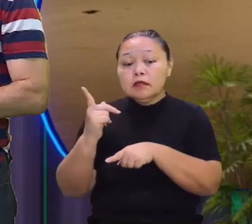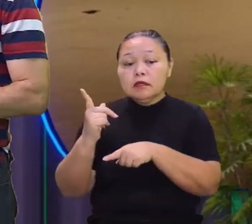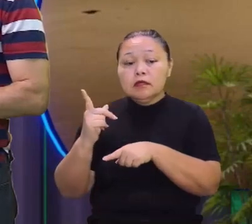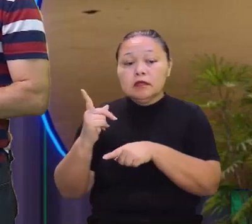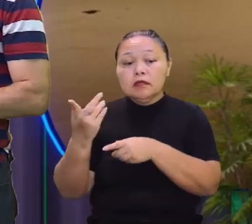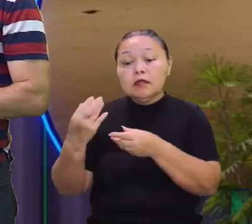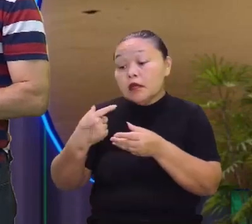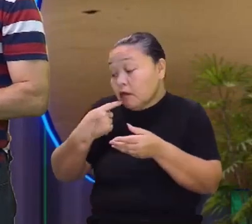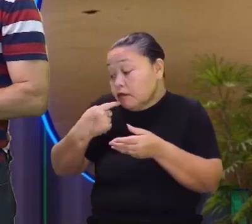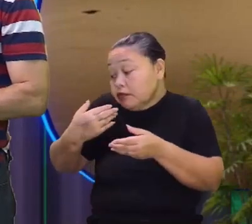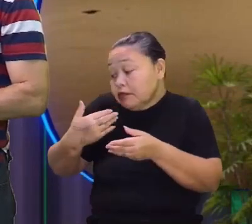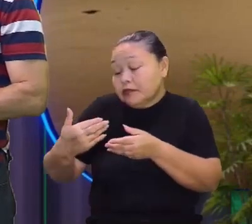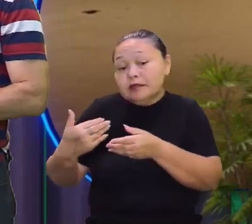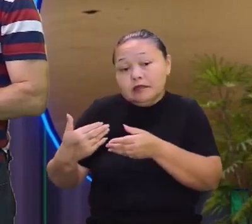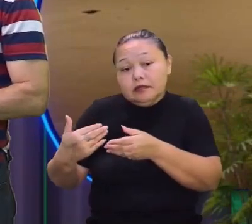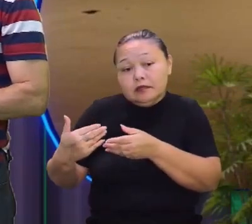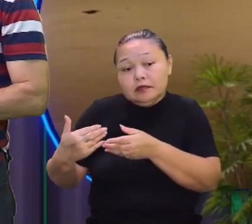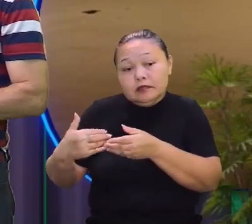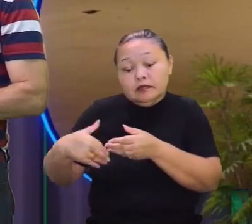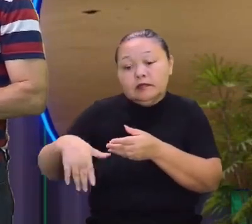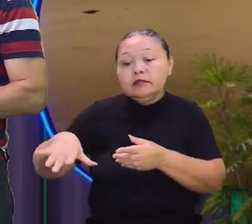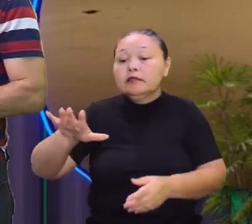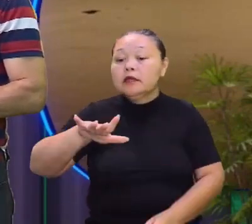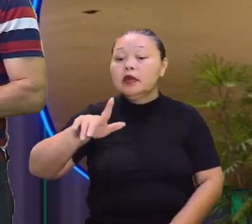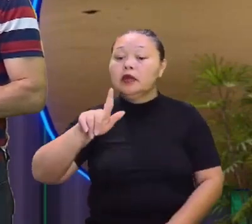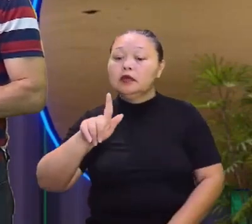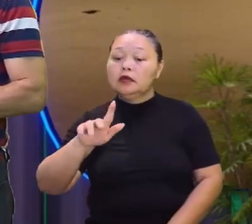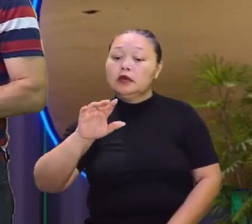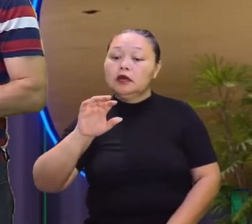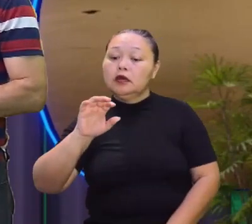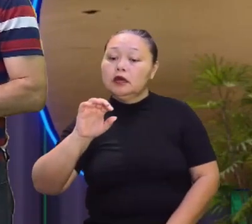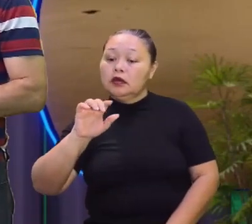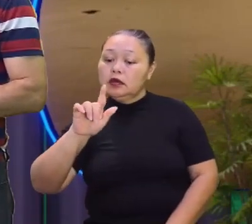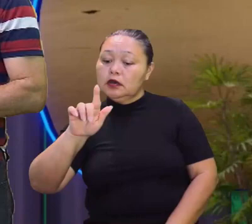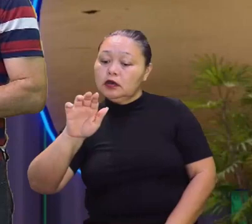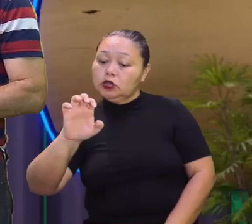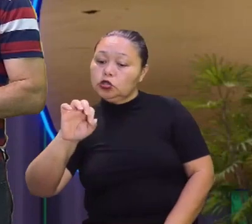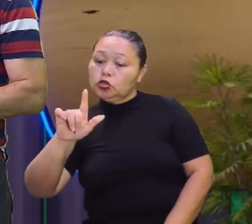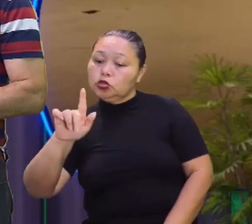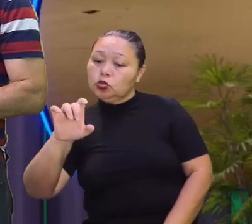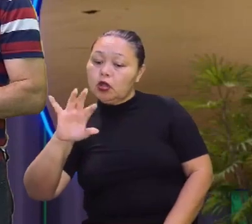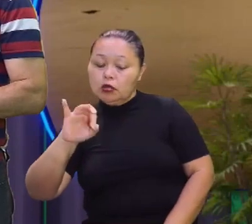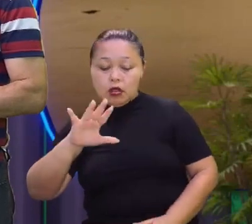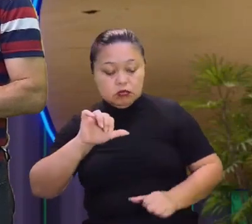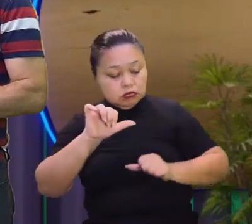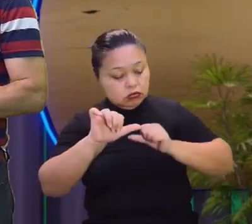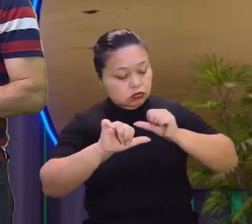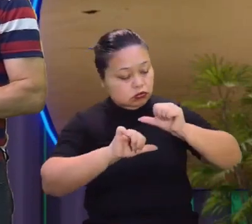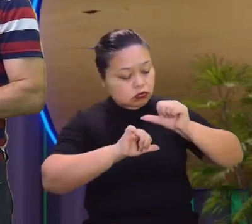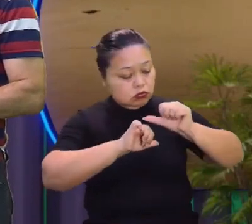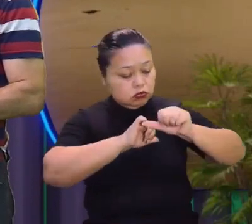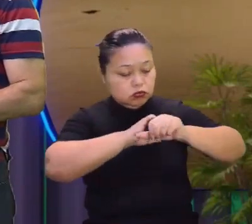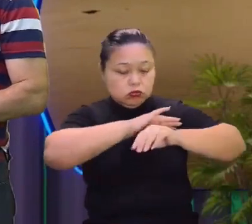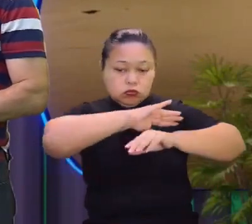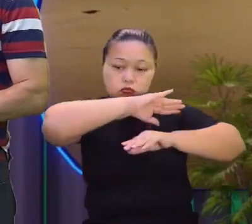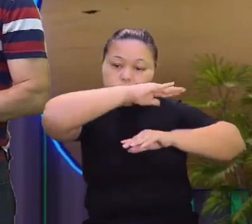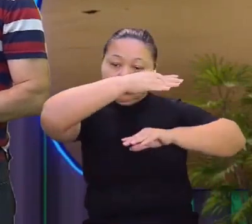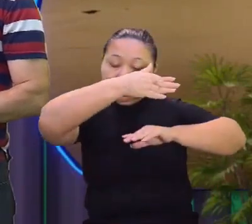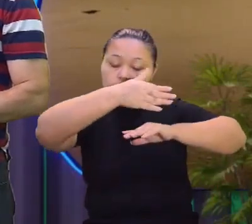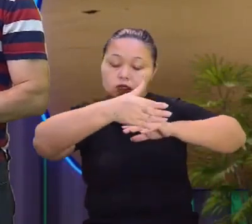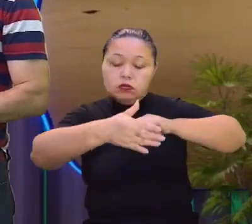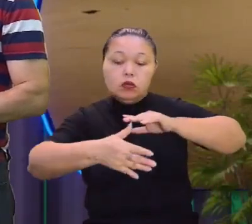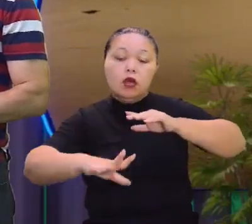falando. Se é de formação recente, na geologia, a dinâmica natural de transformação do relevo